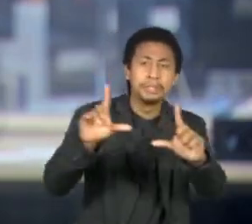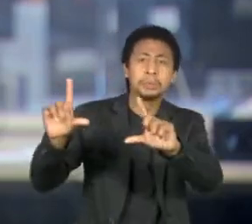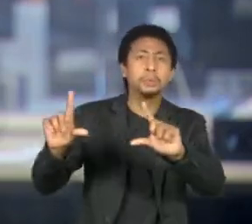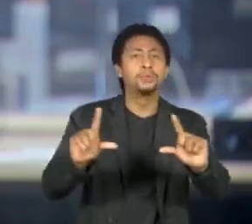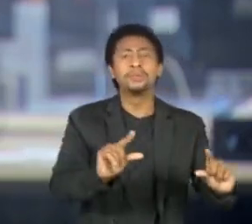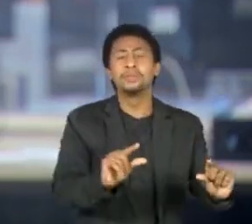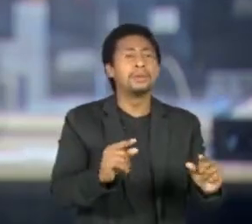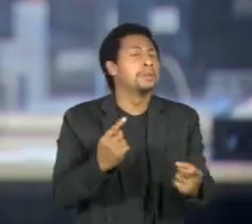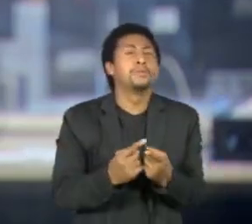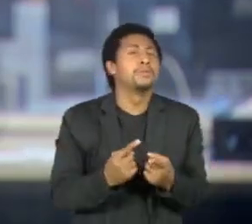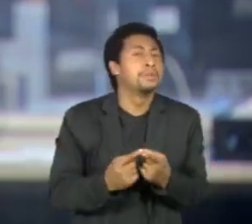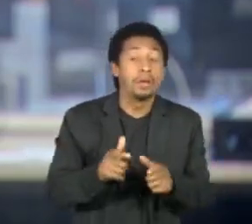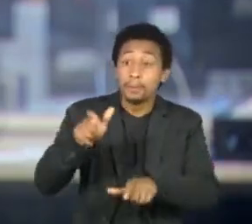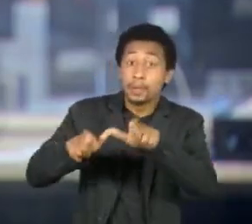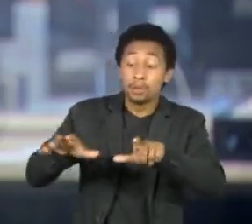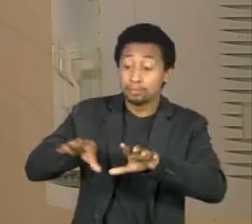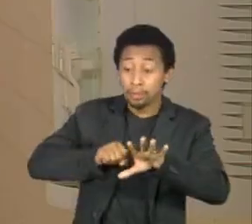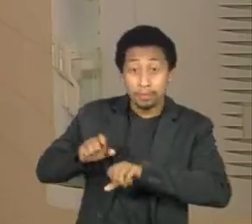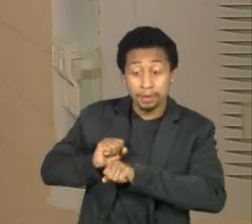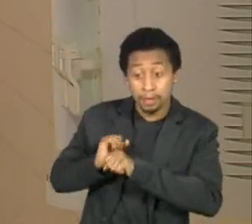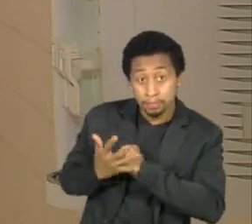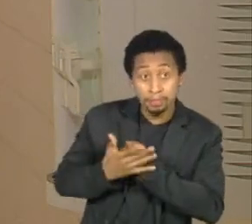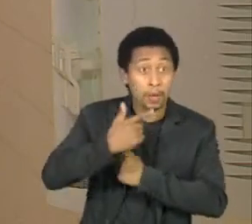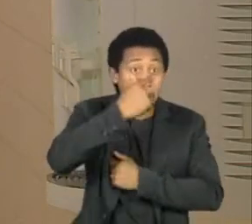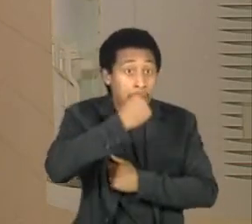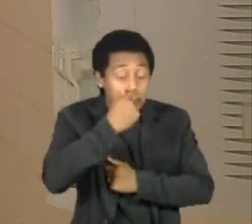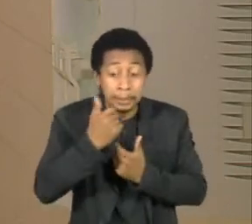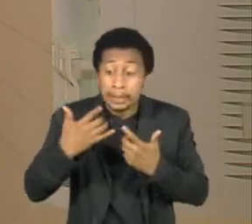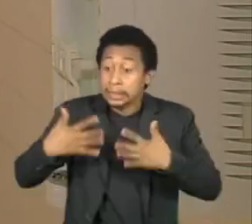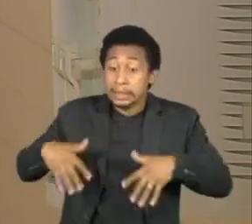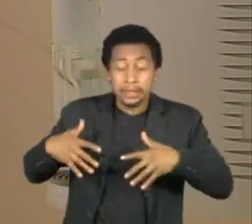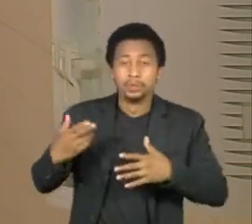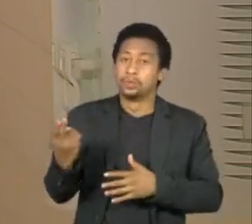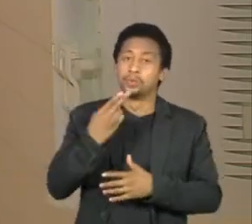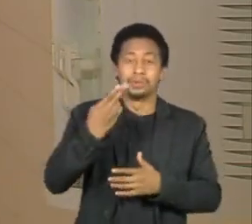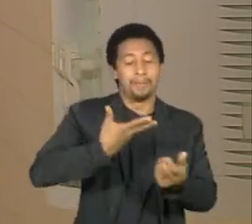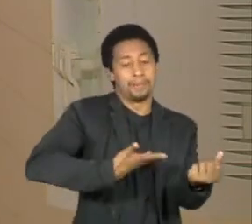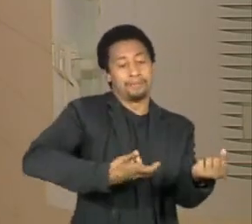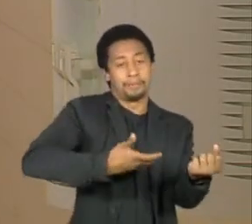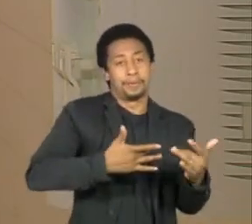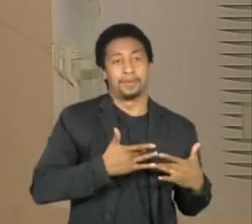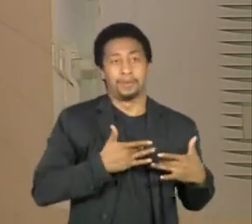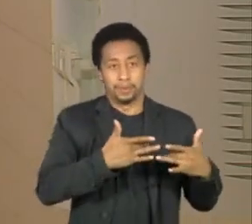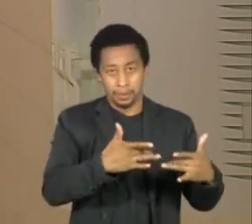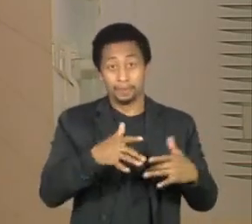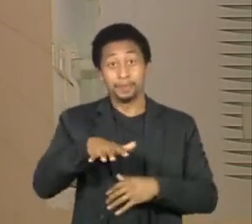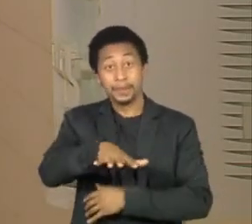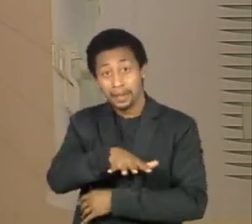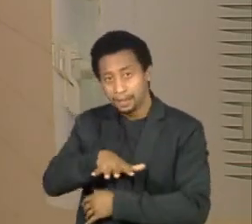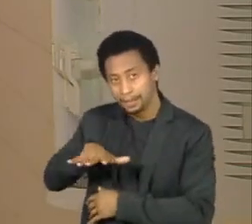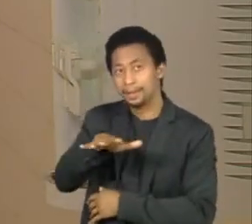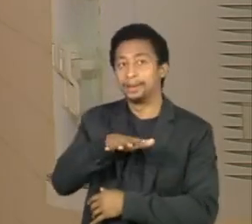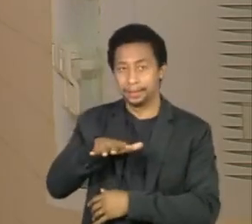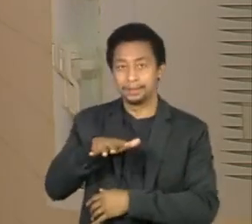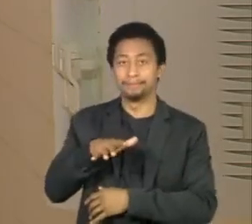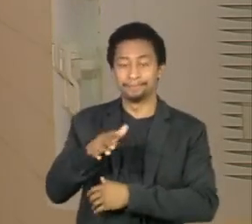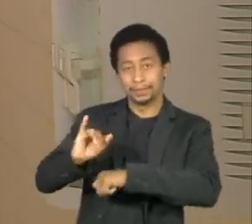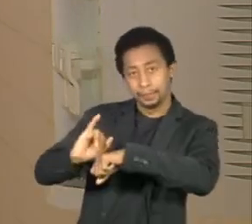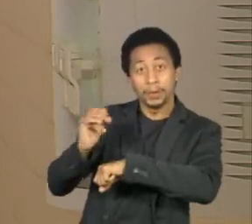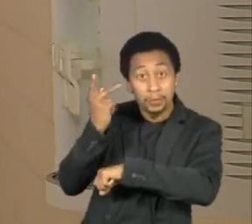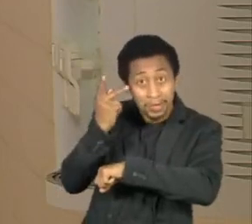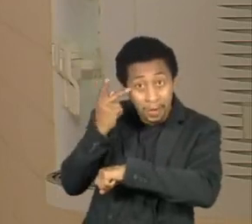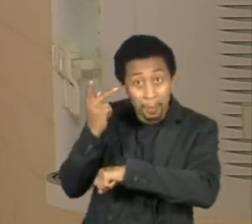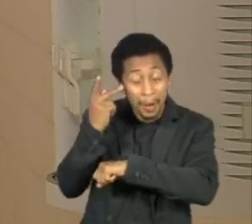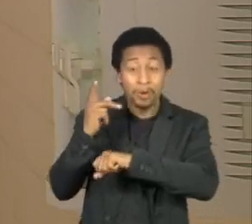infectadas por covid-19 gripe na Beneficência Portuguesa em São Paulo o estoque está quarenta